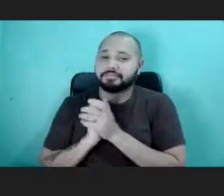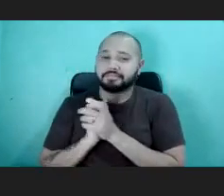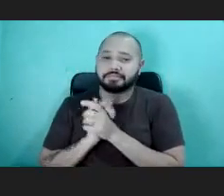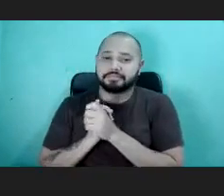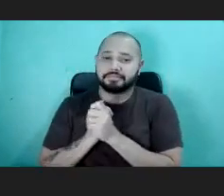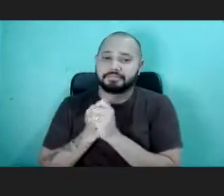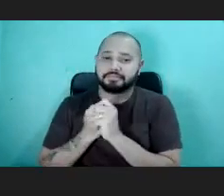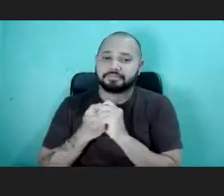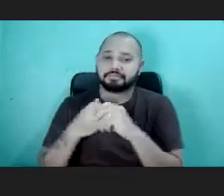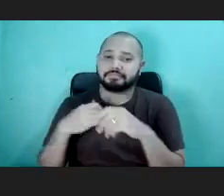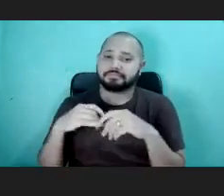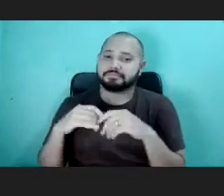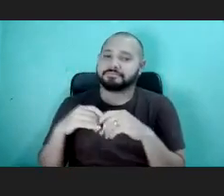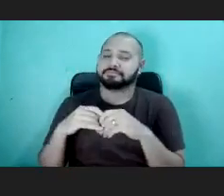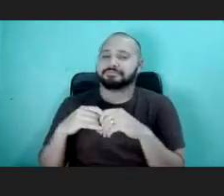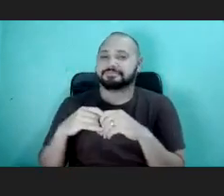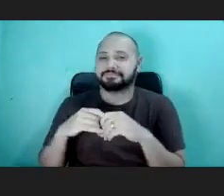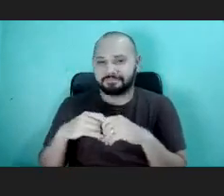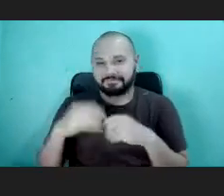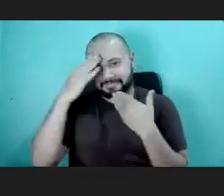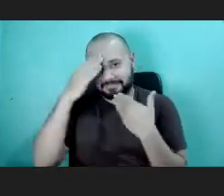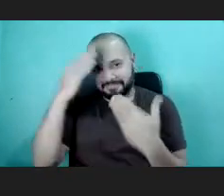Então é isso, gente. Só agradecer mesmo.